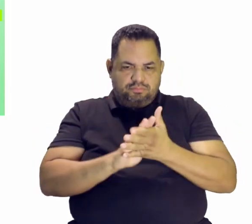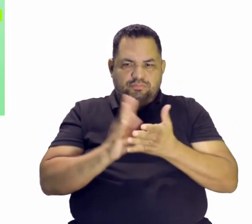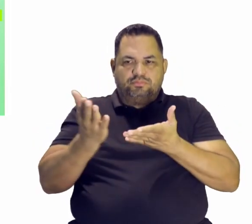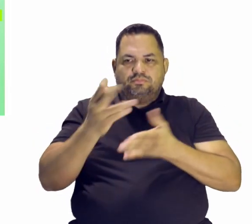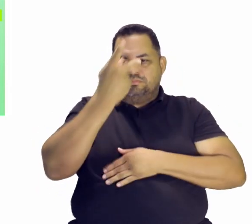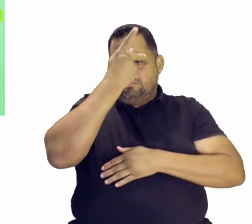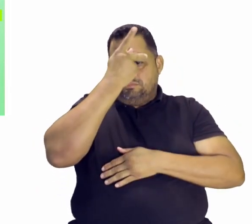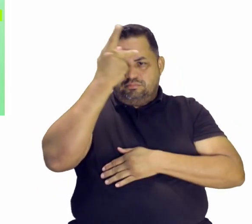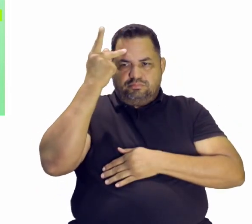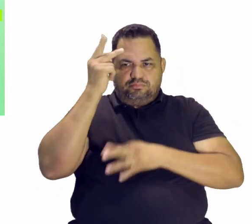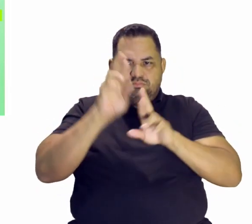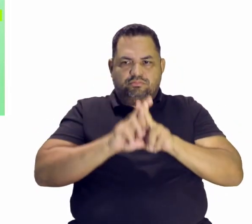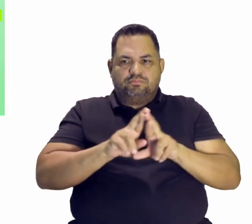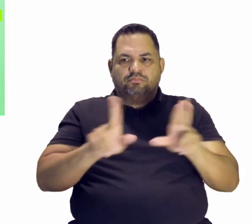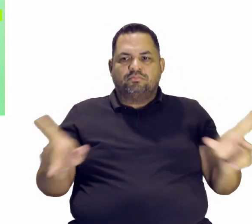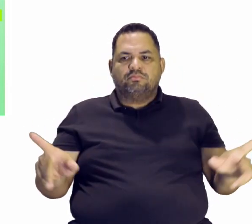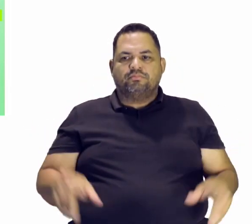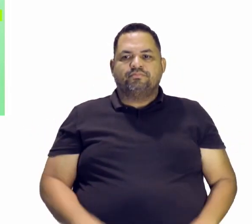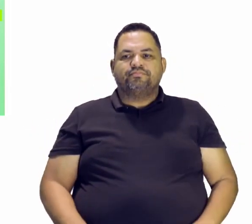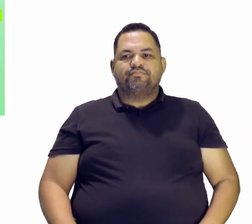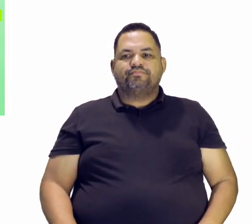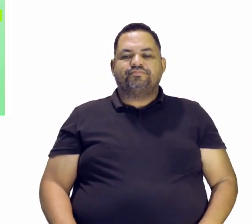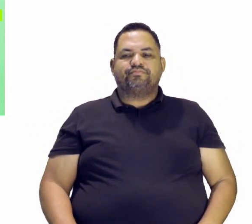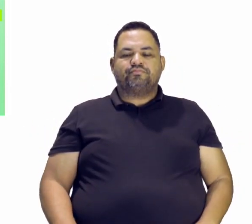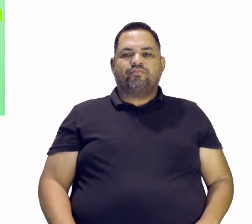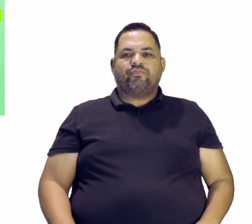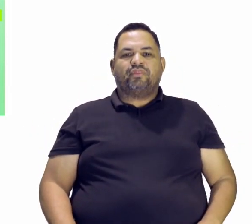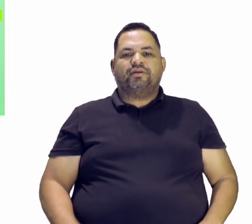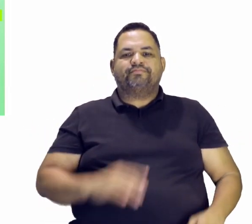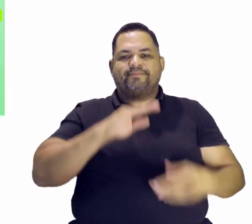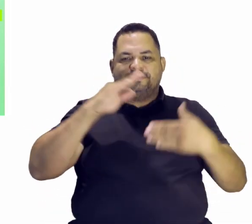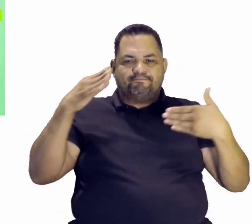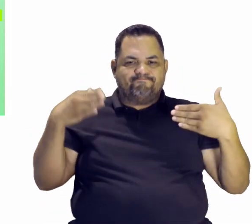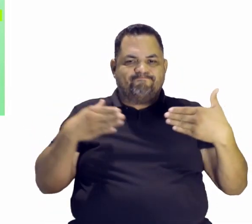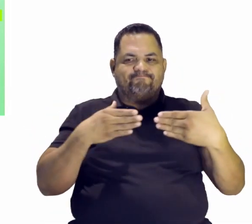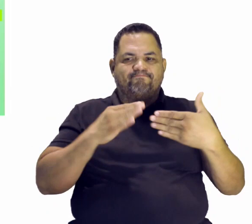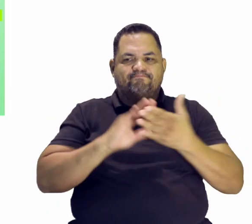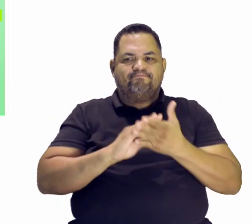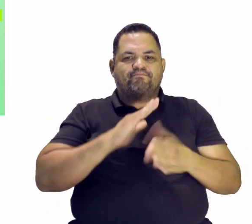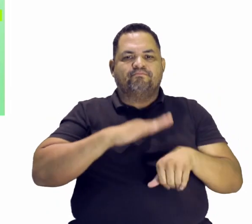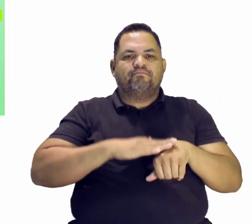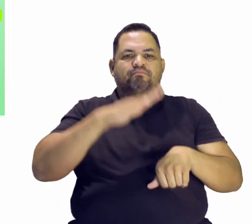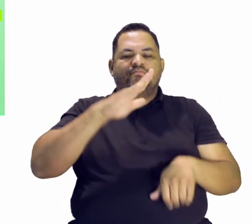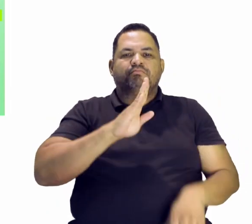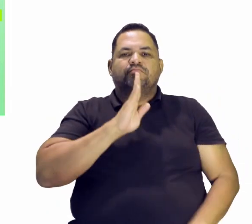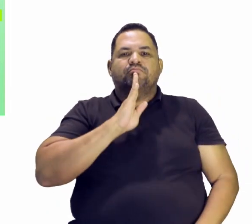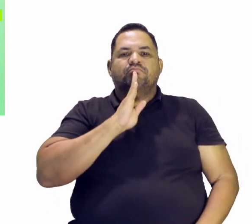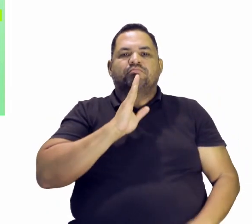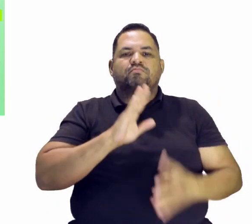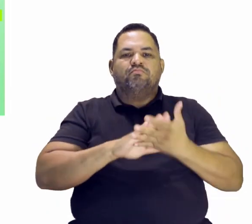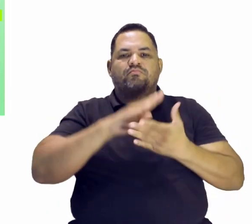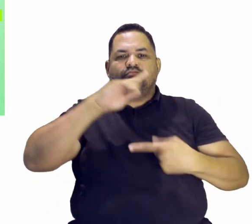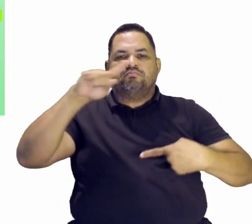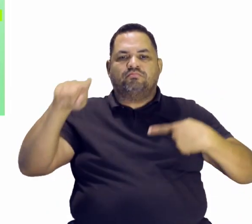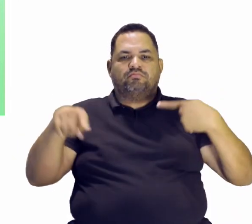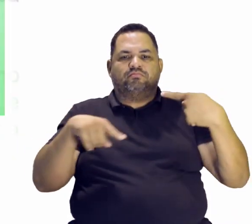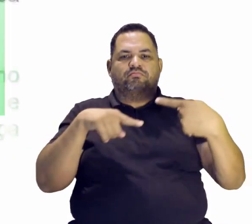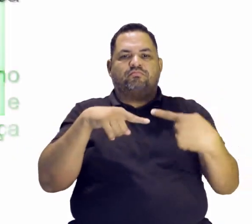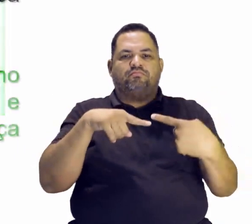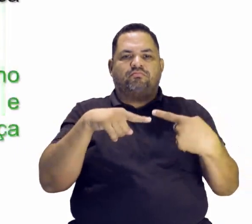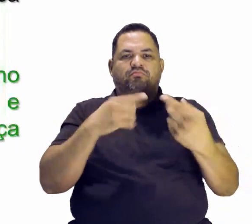às diferenças. E aí, para a gente focar mais um pouquinho, a gente vai conhecer o objetivo